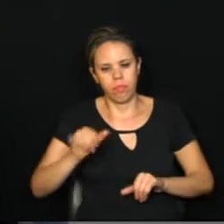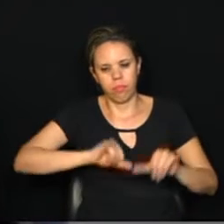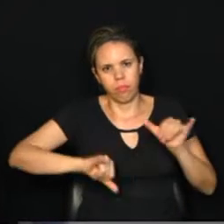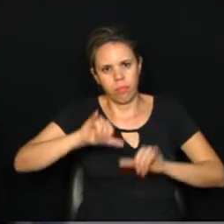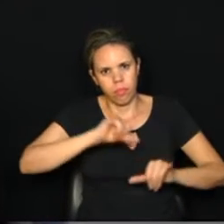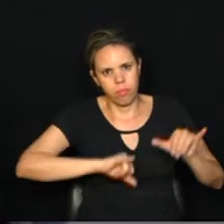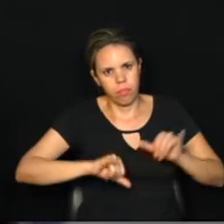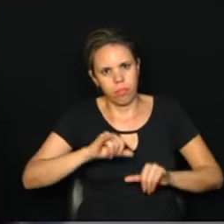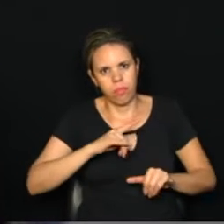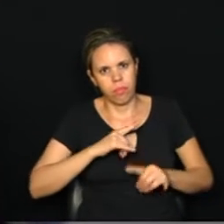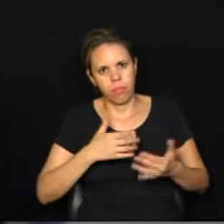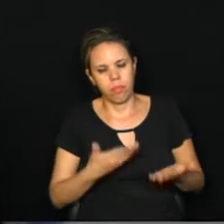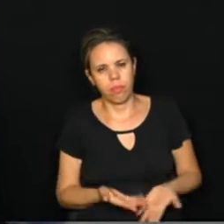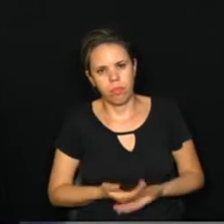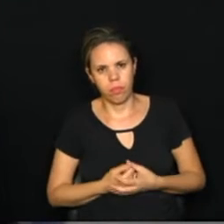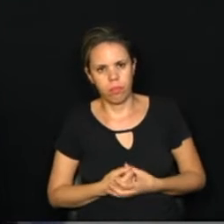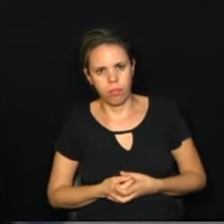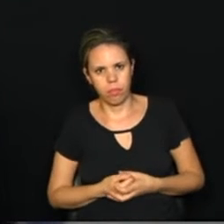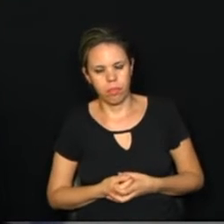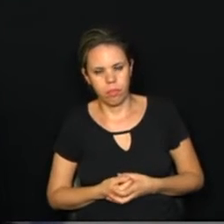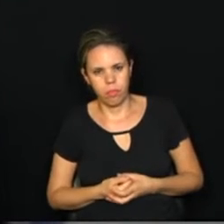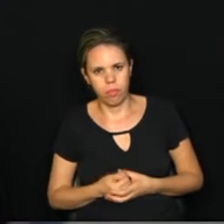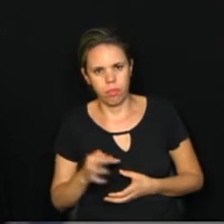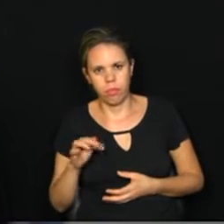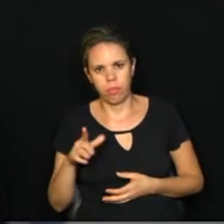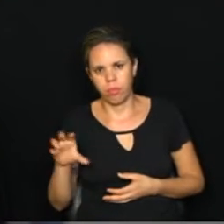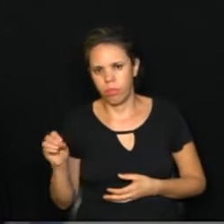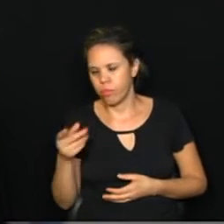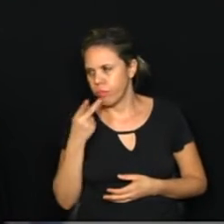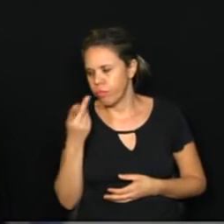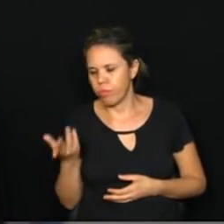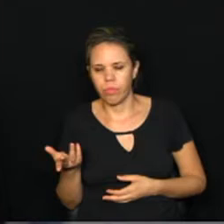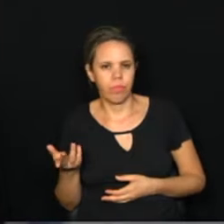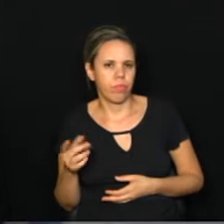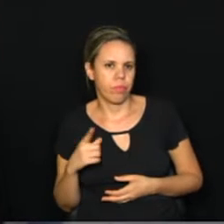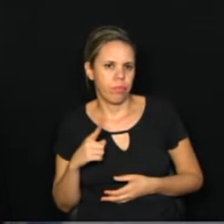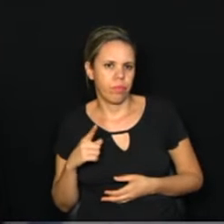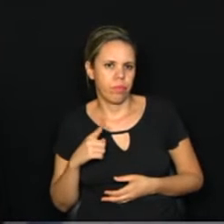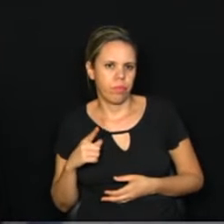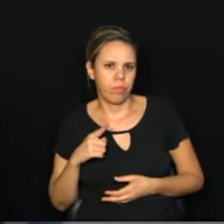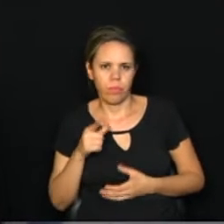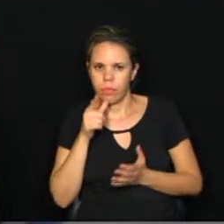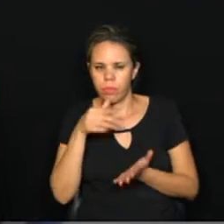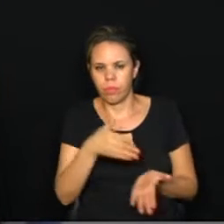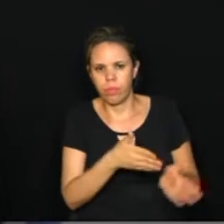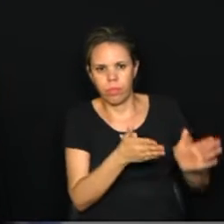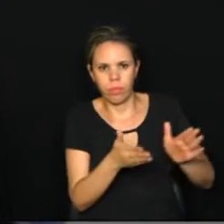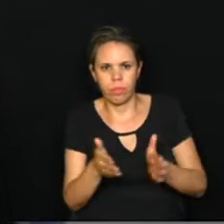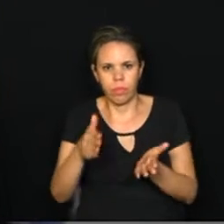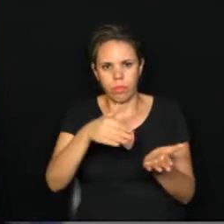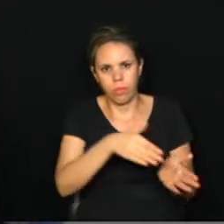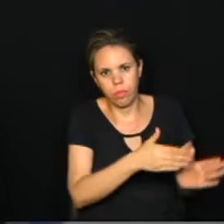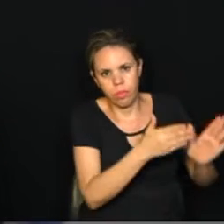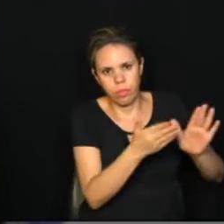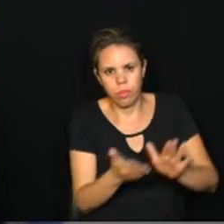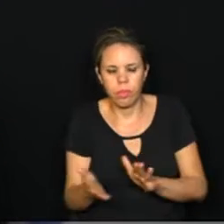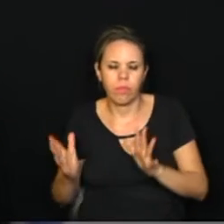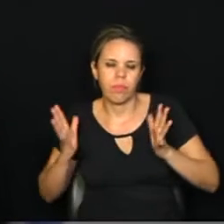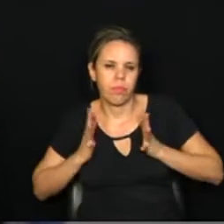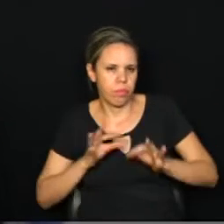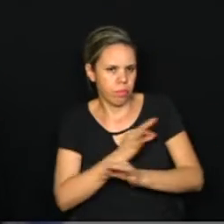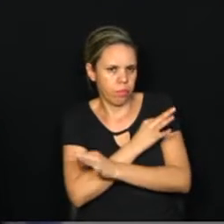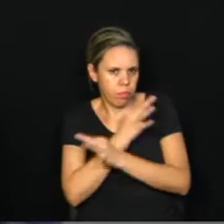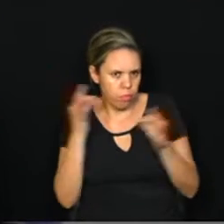E nós temos aí isso que o Flávio acabou de citar, quer dizer, nós temos um manancial extremamente rico